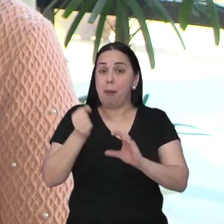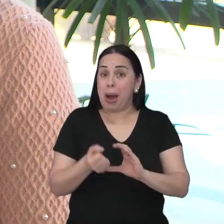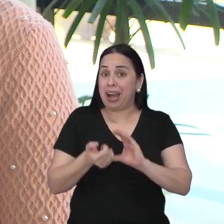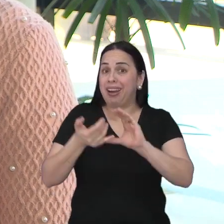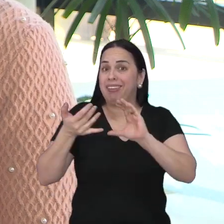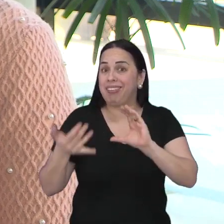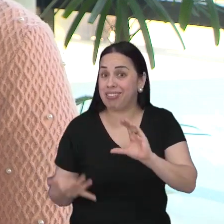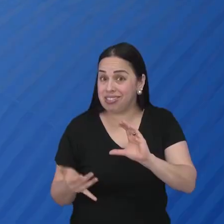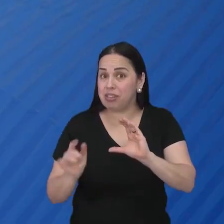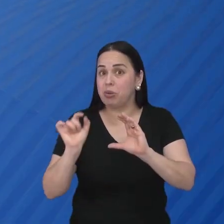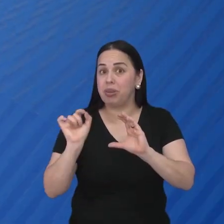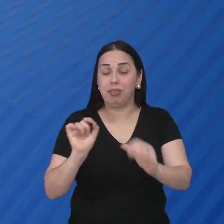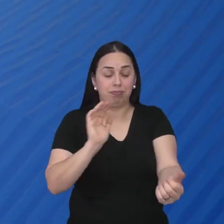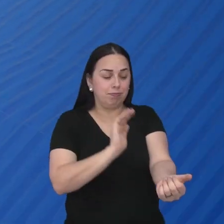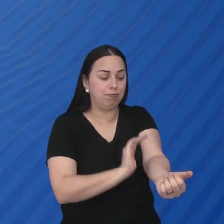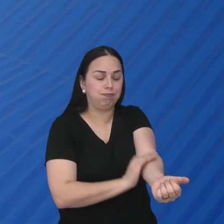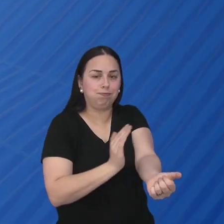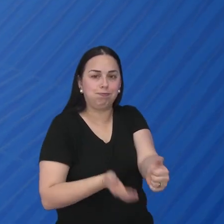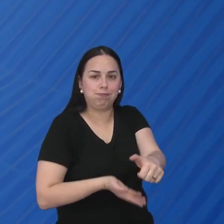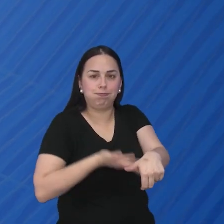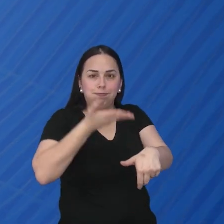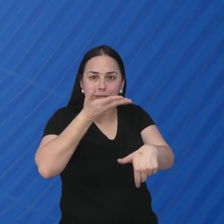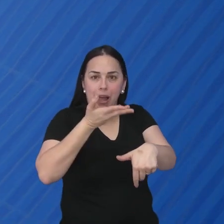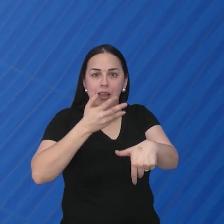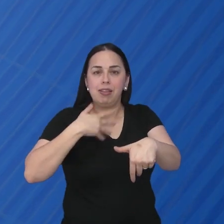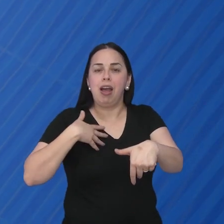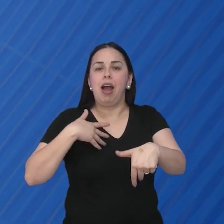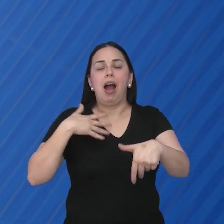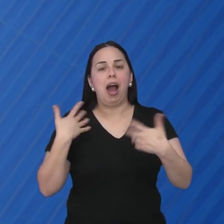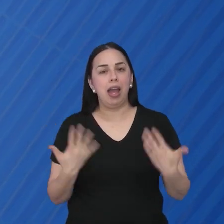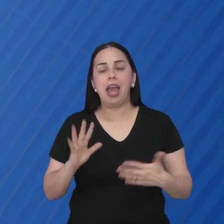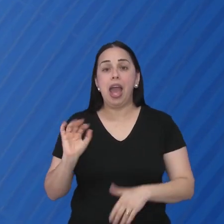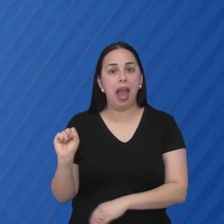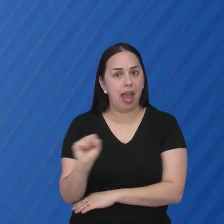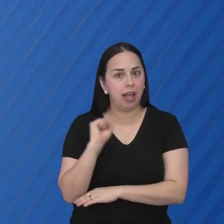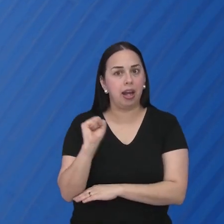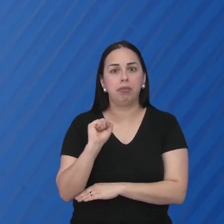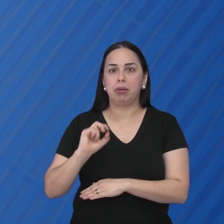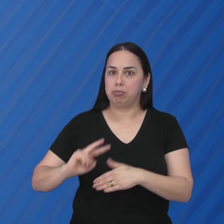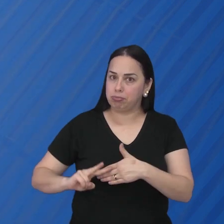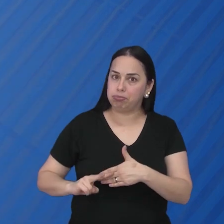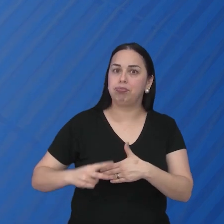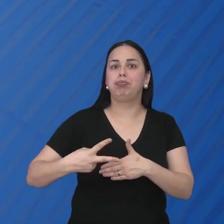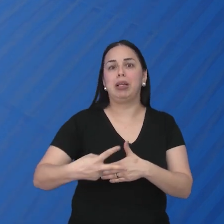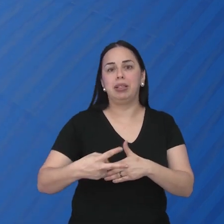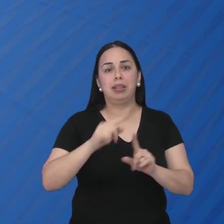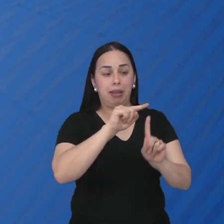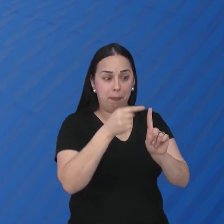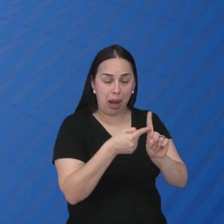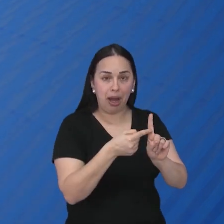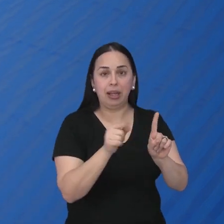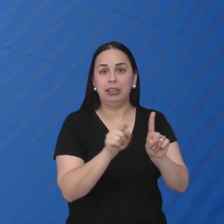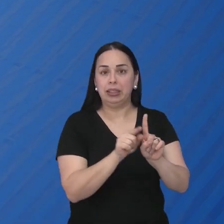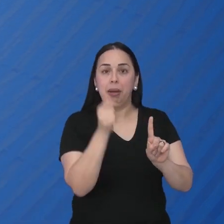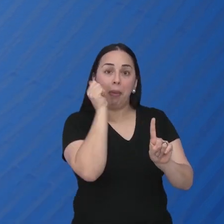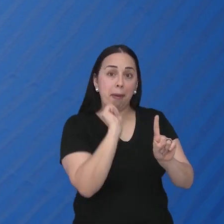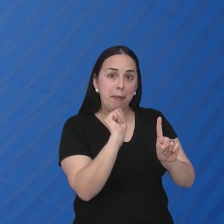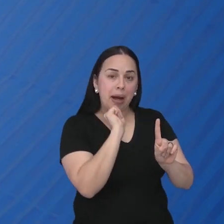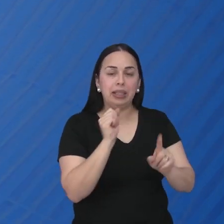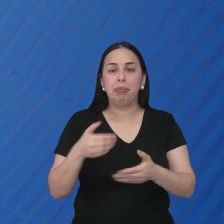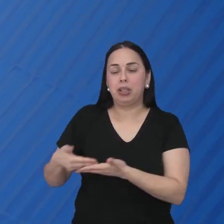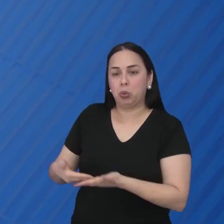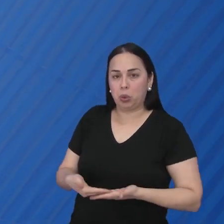conta da pressão alta. A pré-eclâmpsia é caracterizada pela alta na pressão arterial. A condição é grave e pode causar